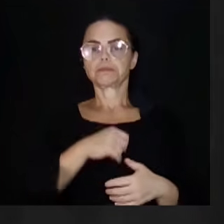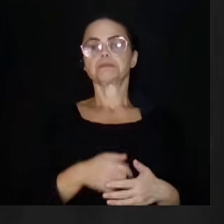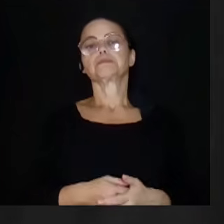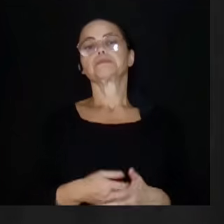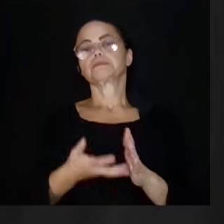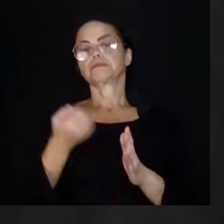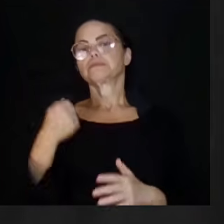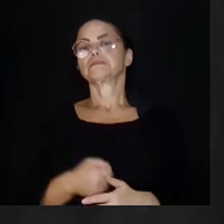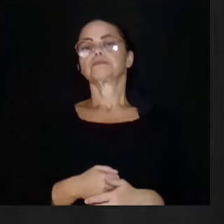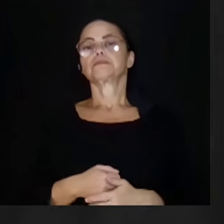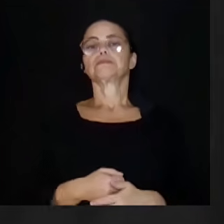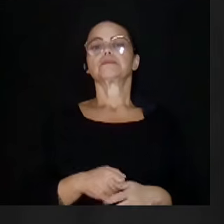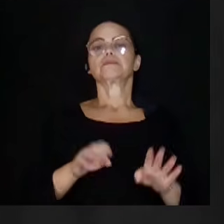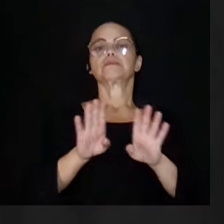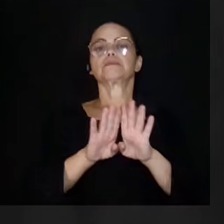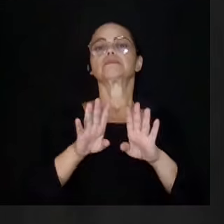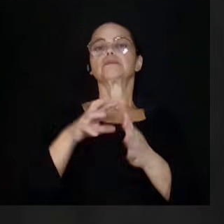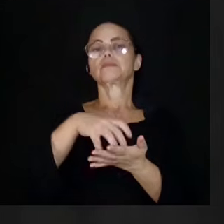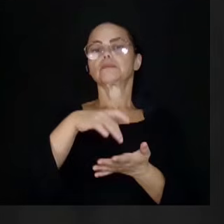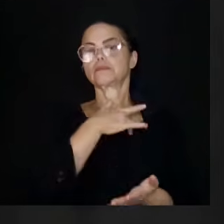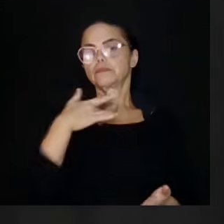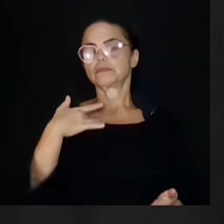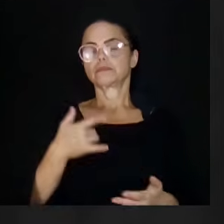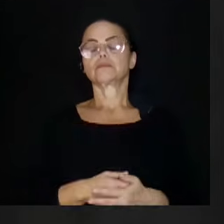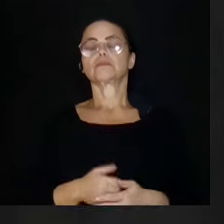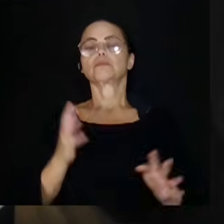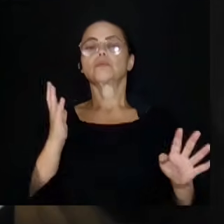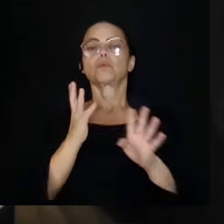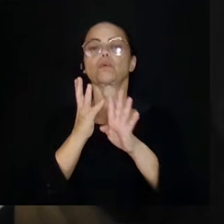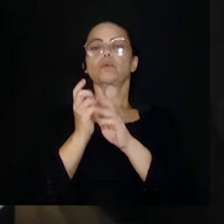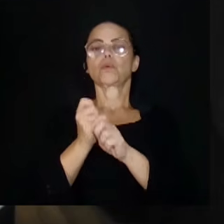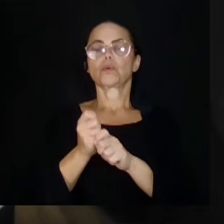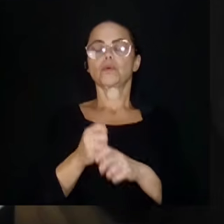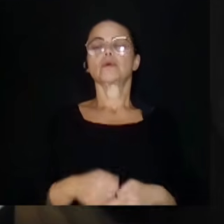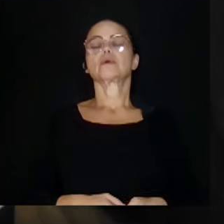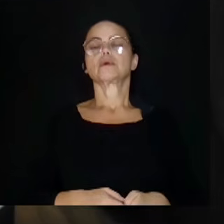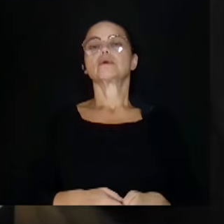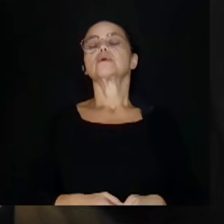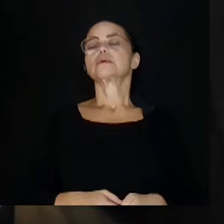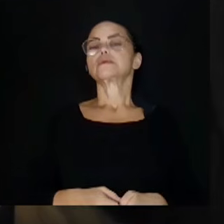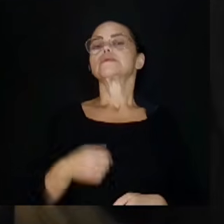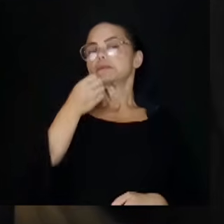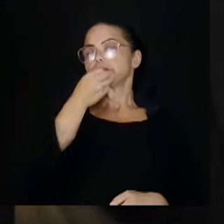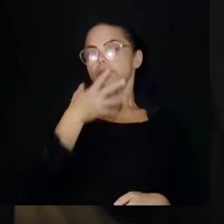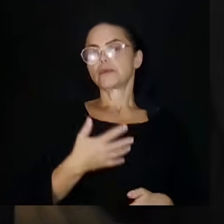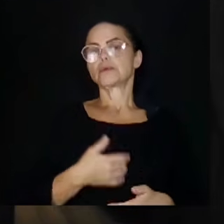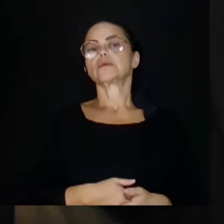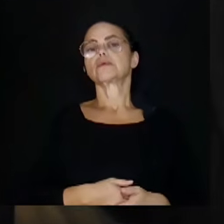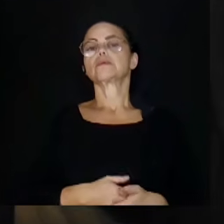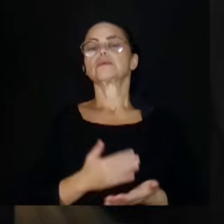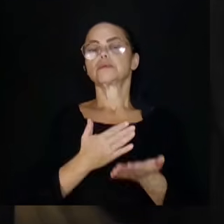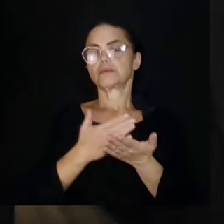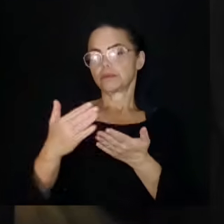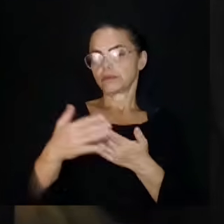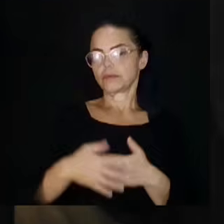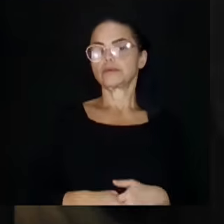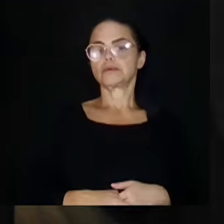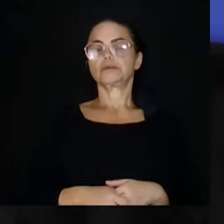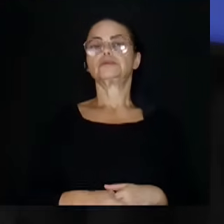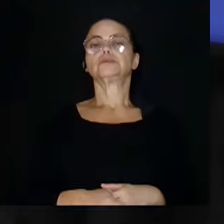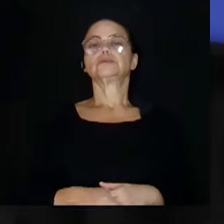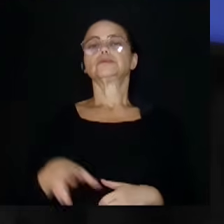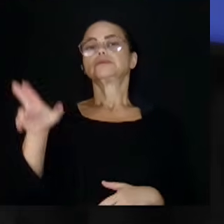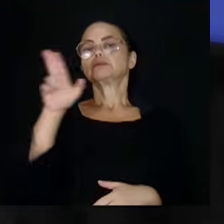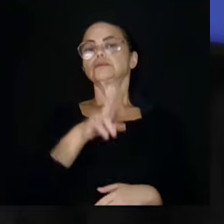de saúde. Maravilha. É o princípio da eficiência, né? E é o princípio do uso também, né,